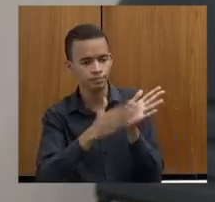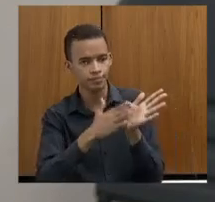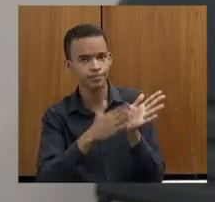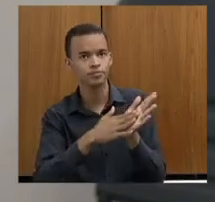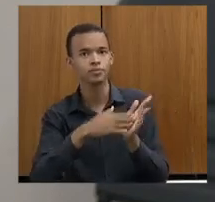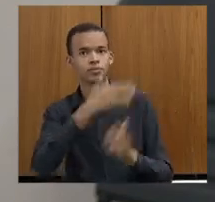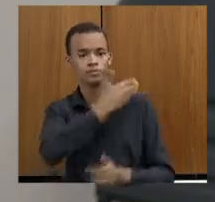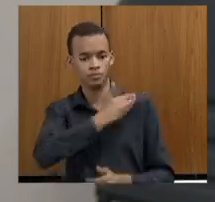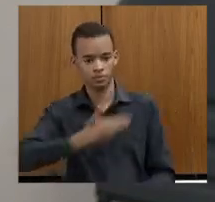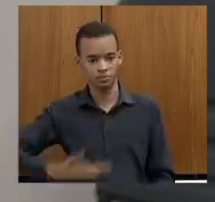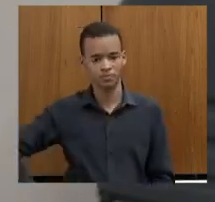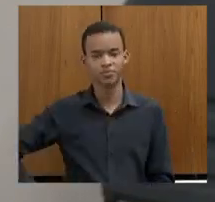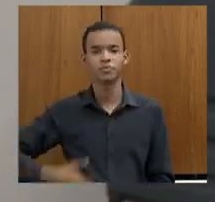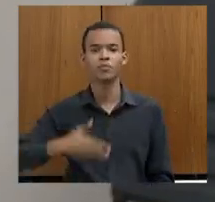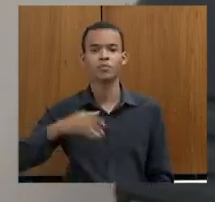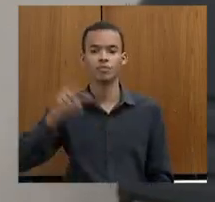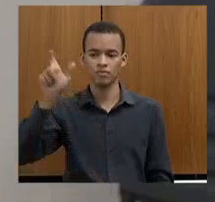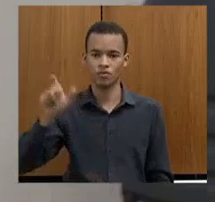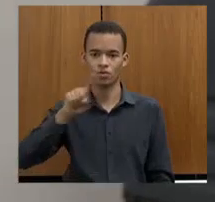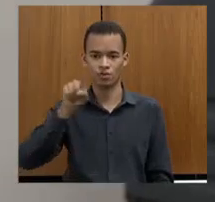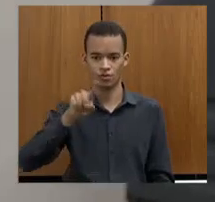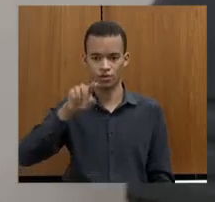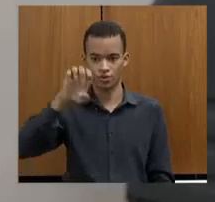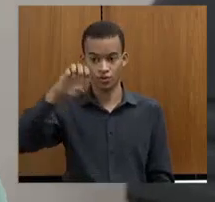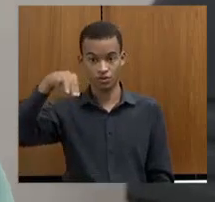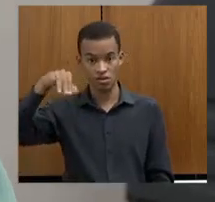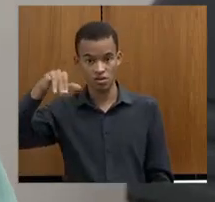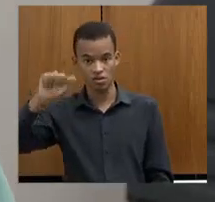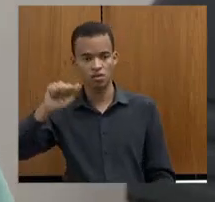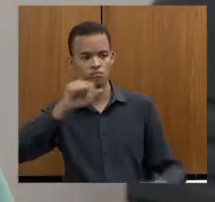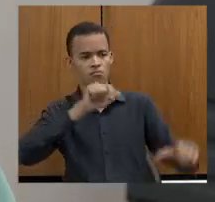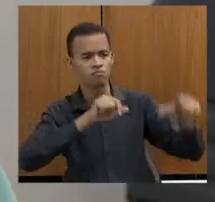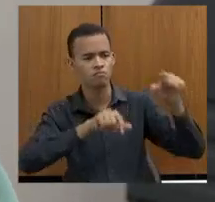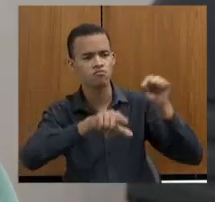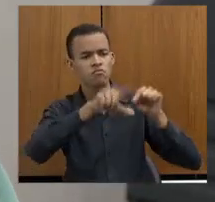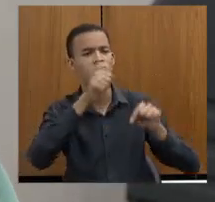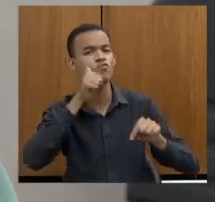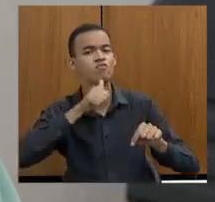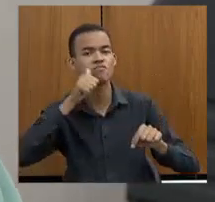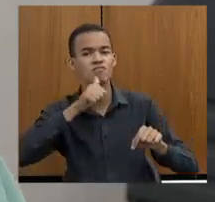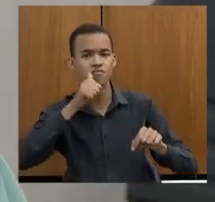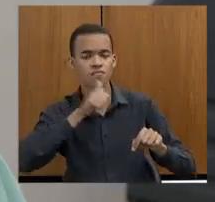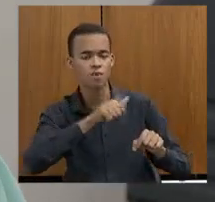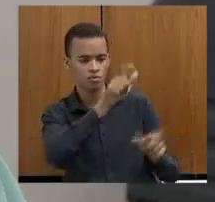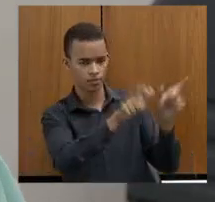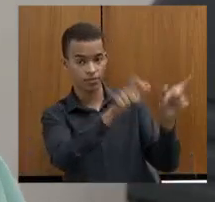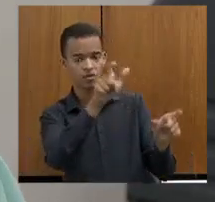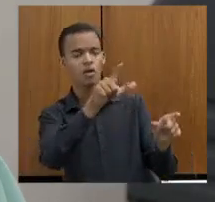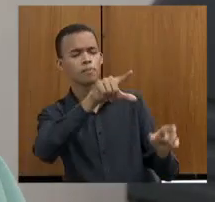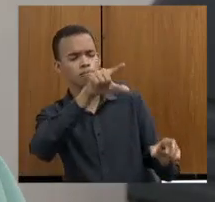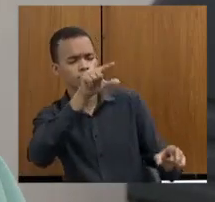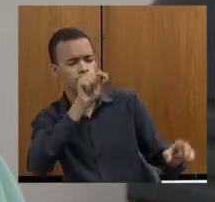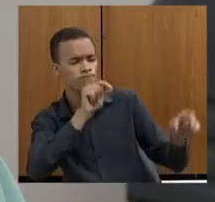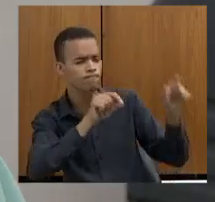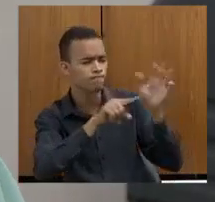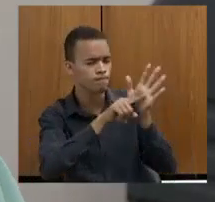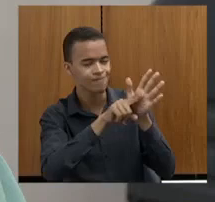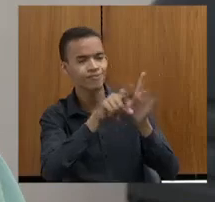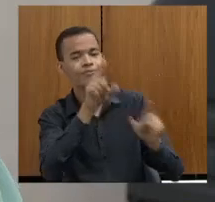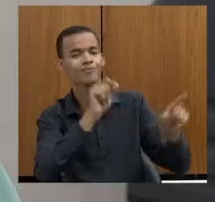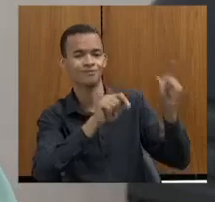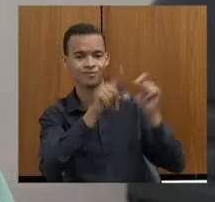ao governo Zema que soube escolher a dedo mulheres capazes de trabalhar no governo de Minas